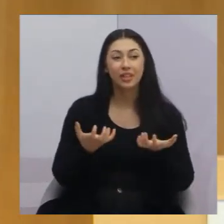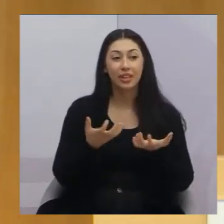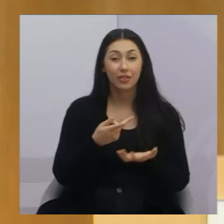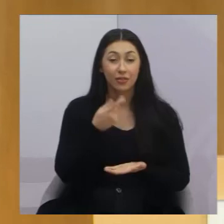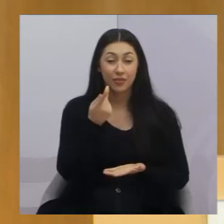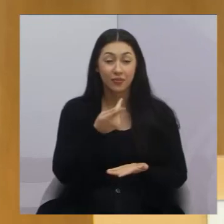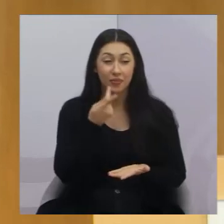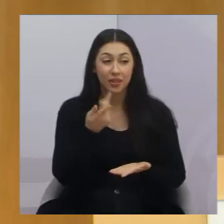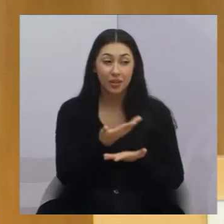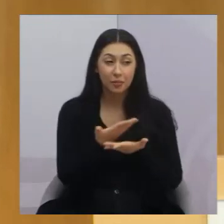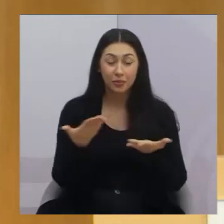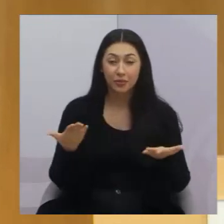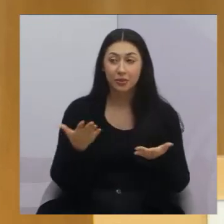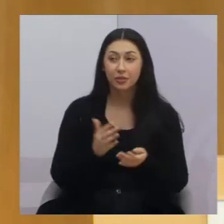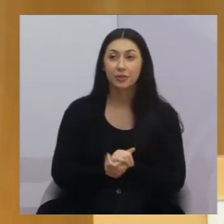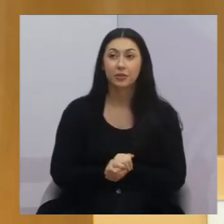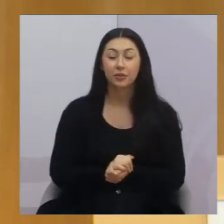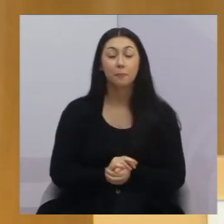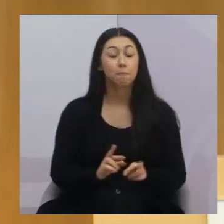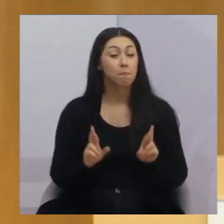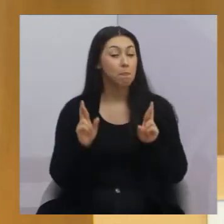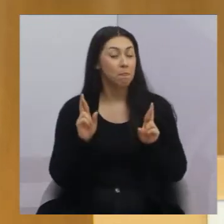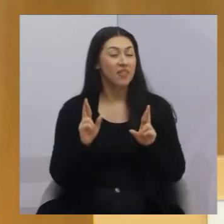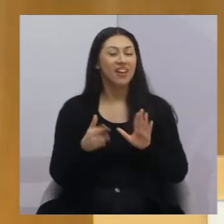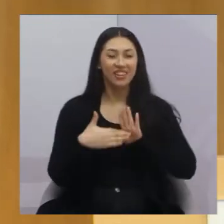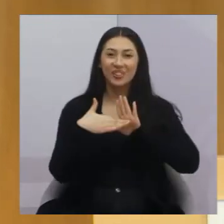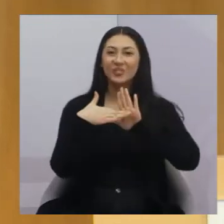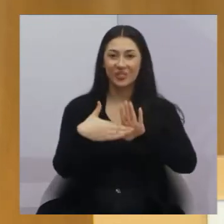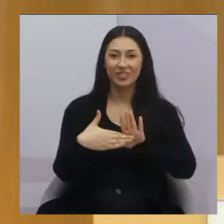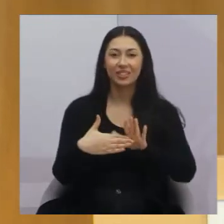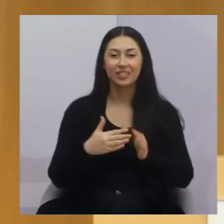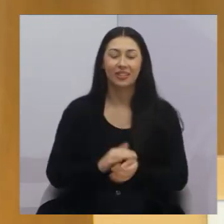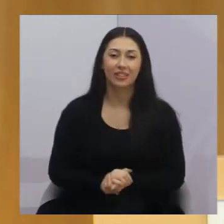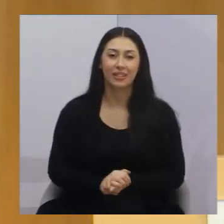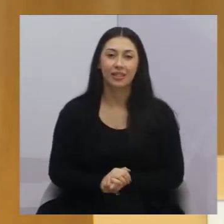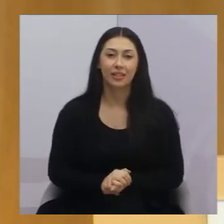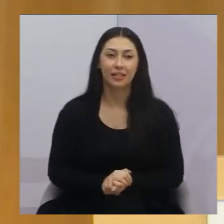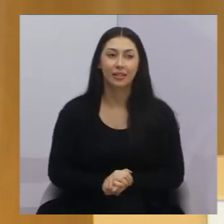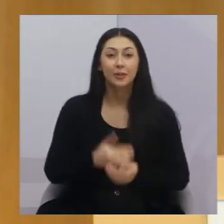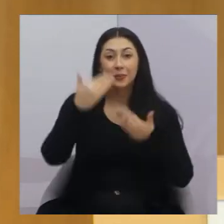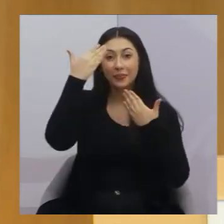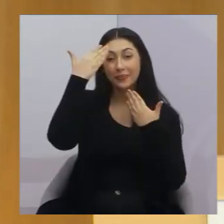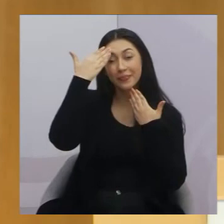para vocês aí algumas palavras. Espero que tenha contribuído de alguma forma.